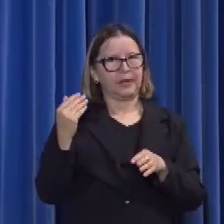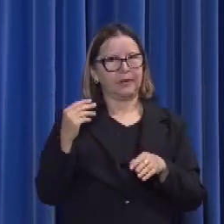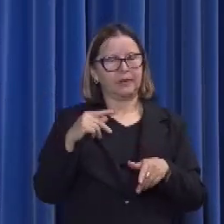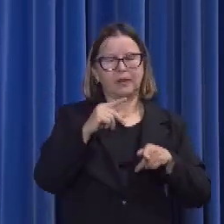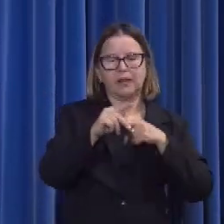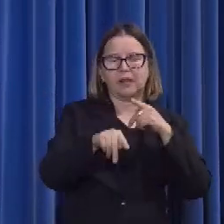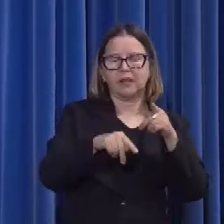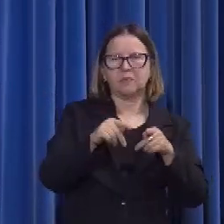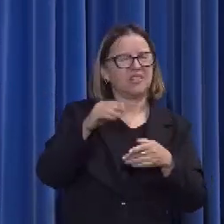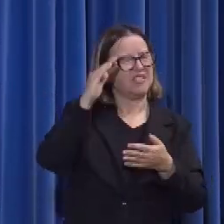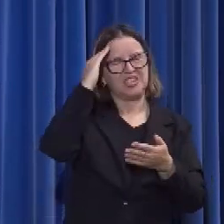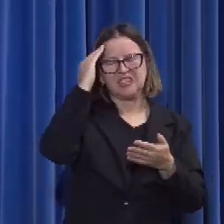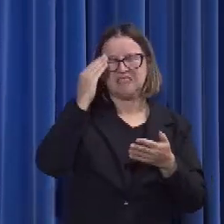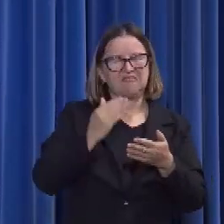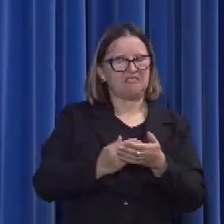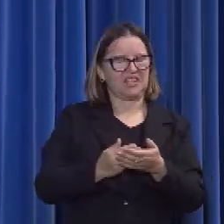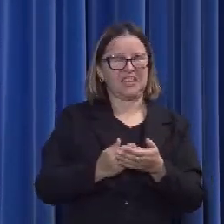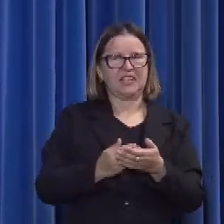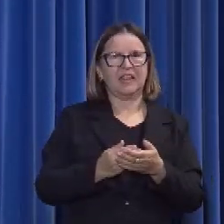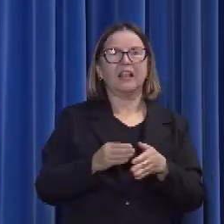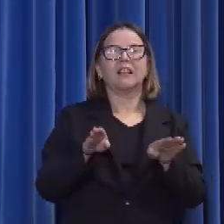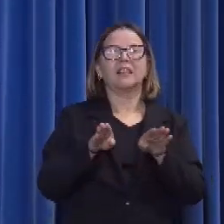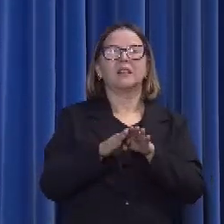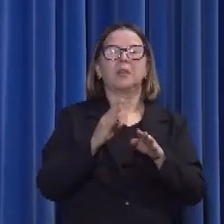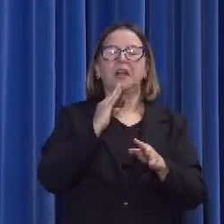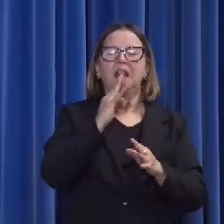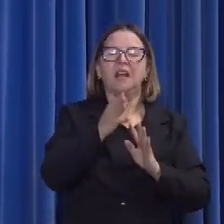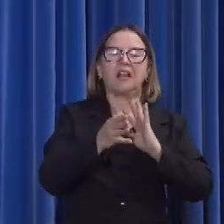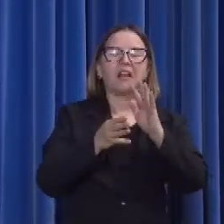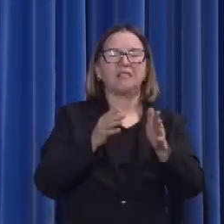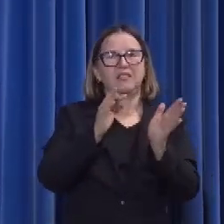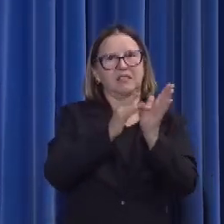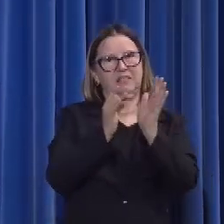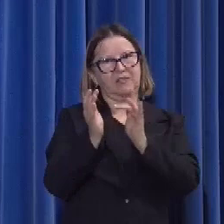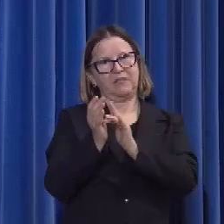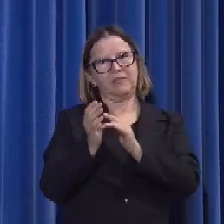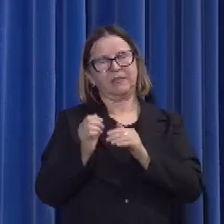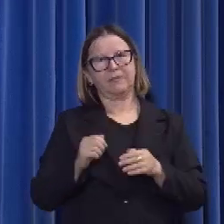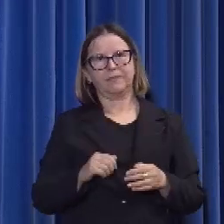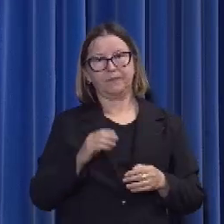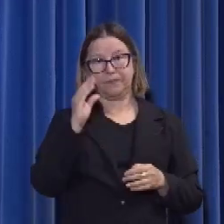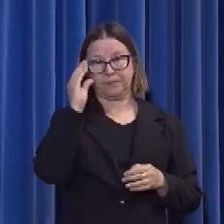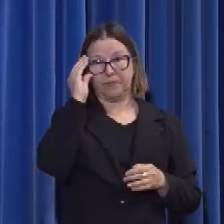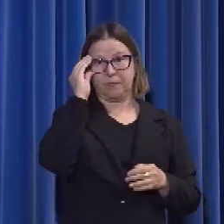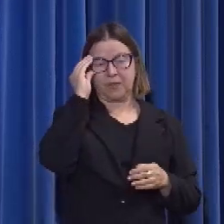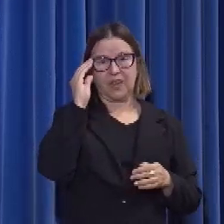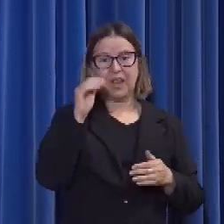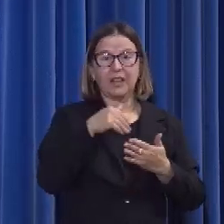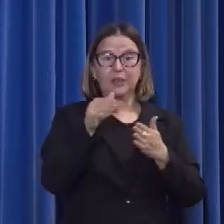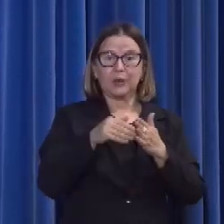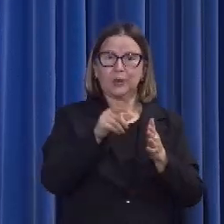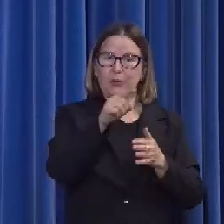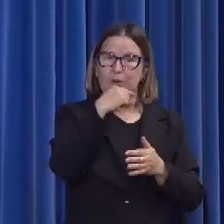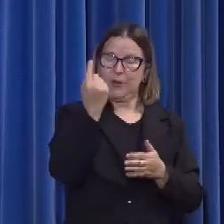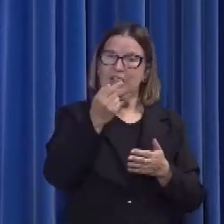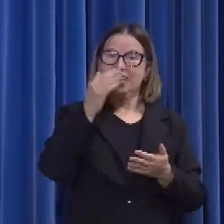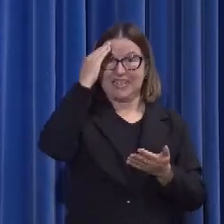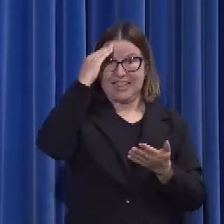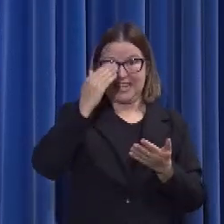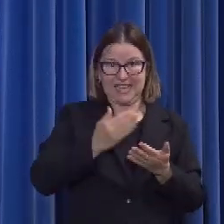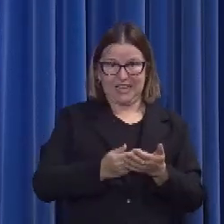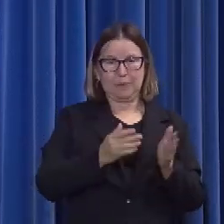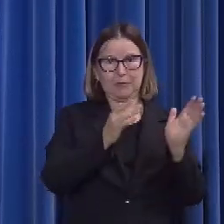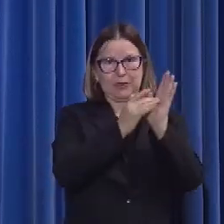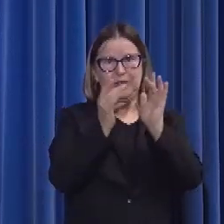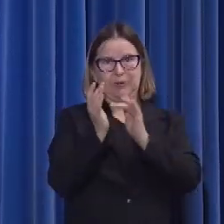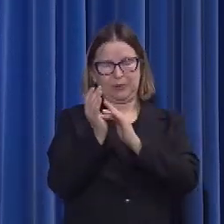aqueles que quiserem viver piedosamente em Cristo Jesus, haverão de ser perseguidos. O tratamento que o Senhor teve, nós